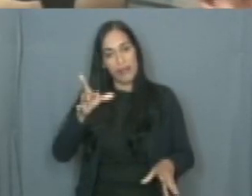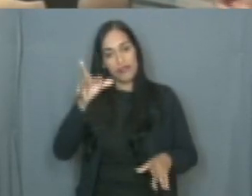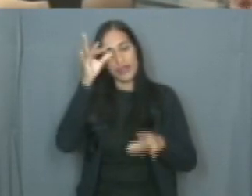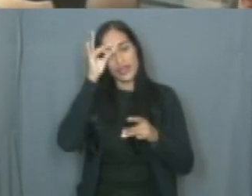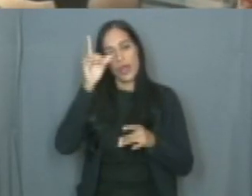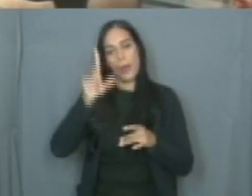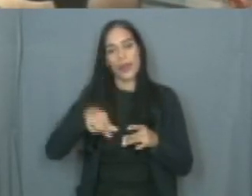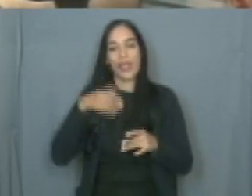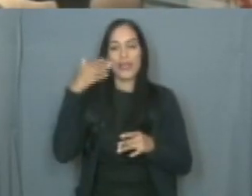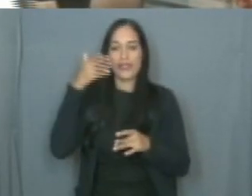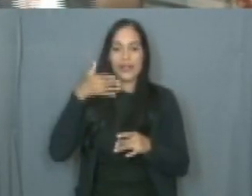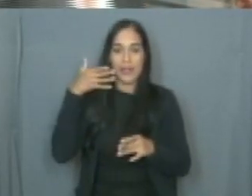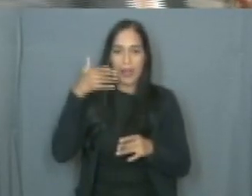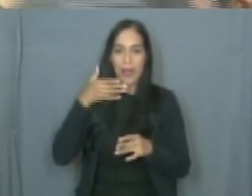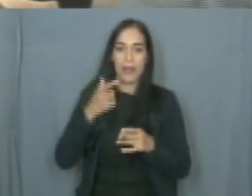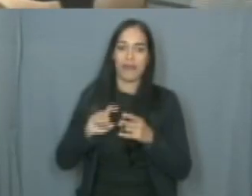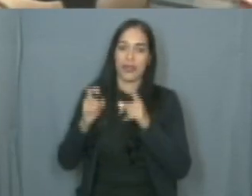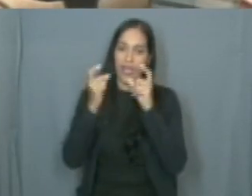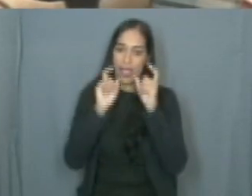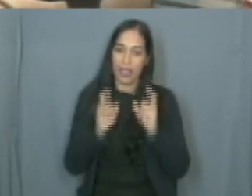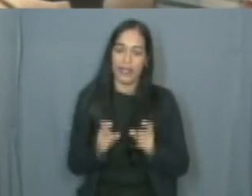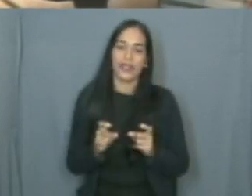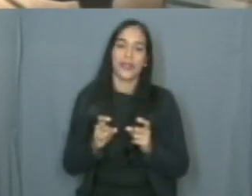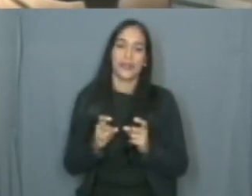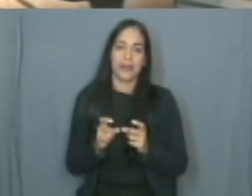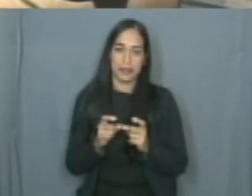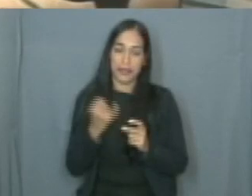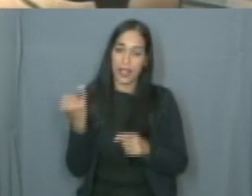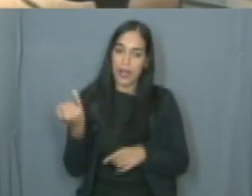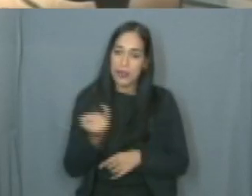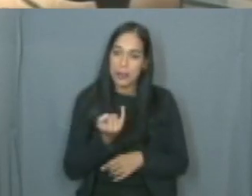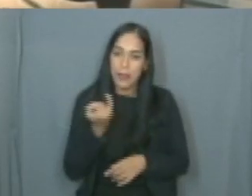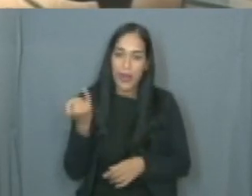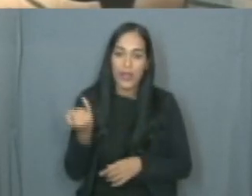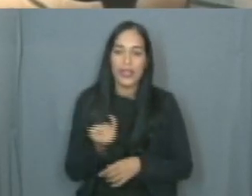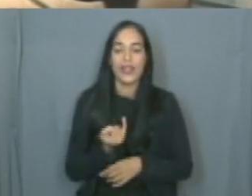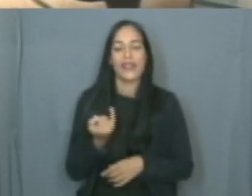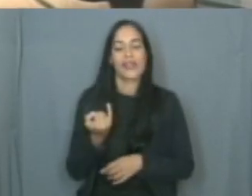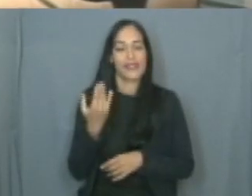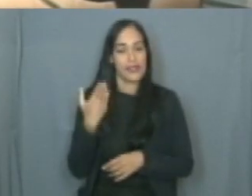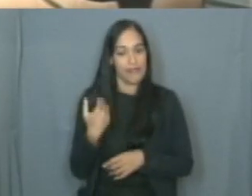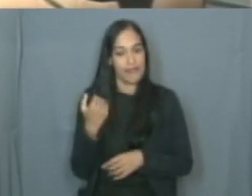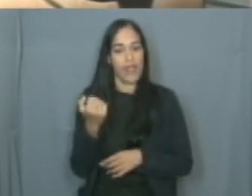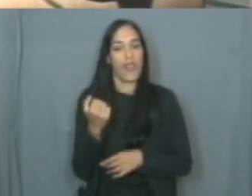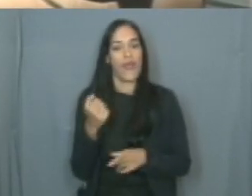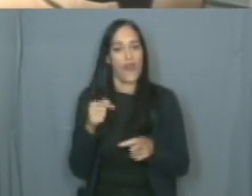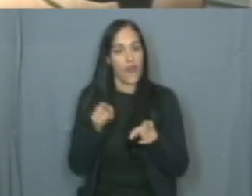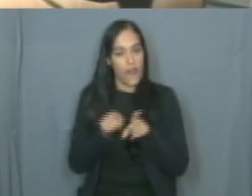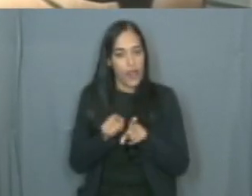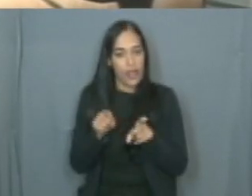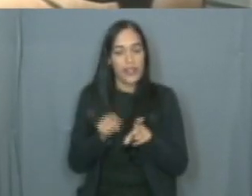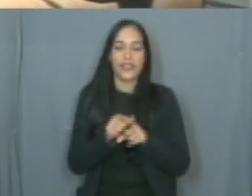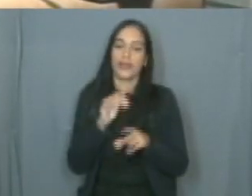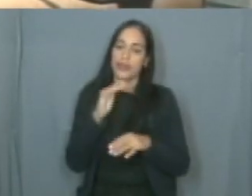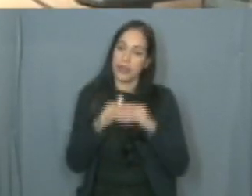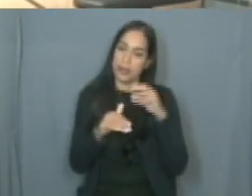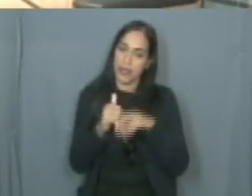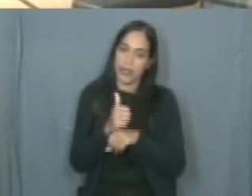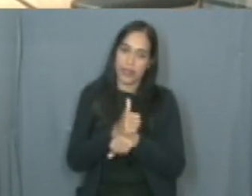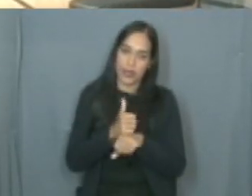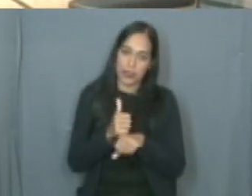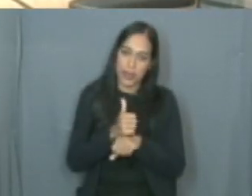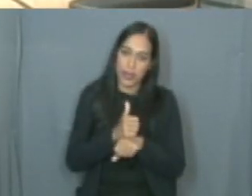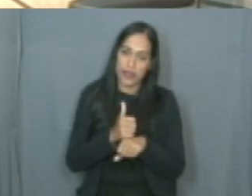debate e falar não só da importância da convocação desses profissionais.